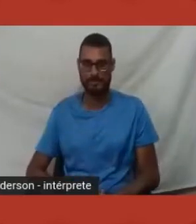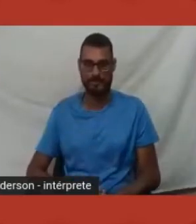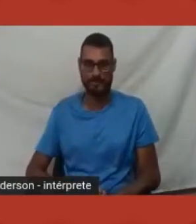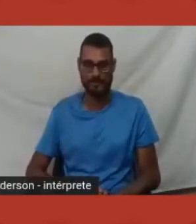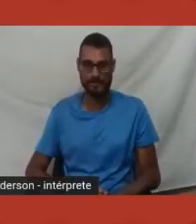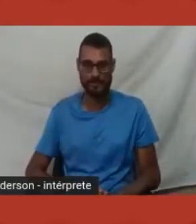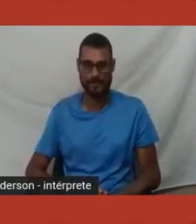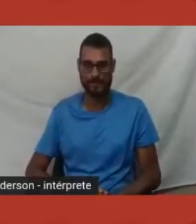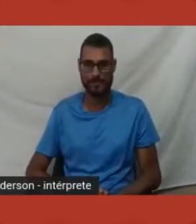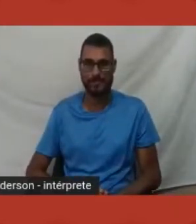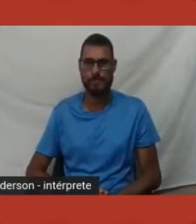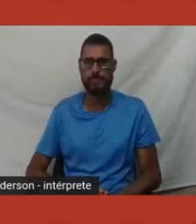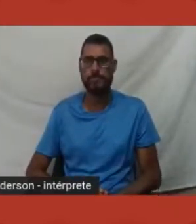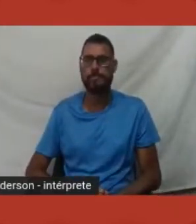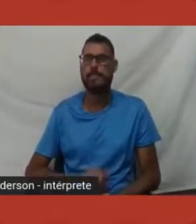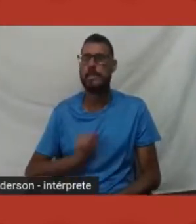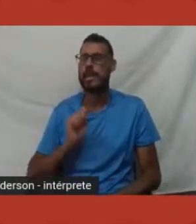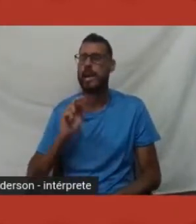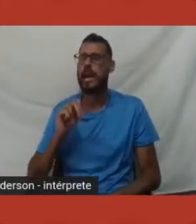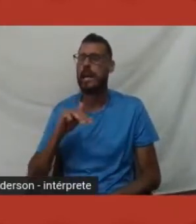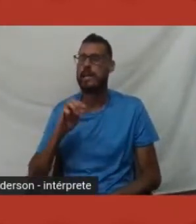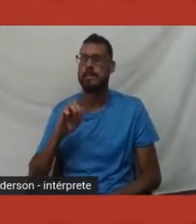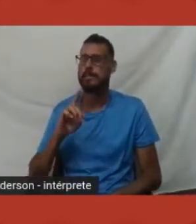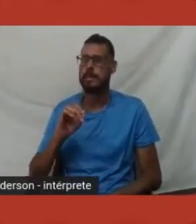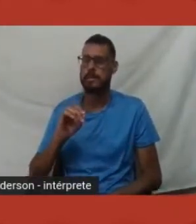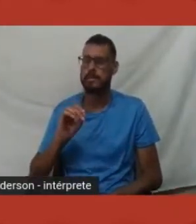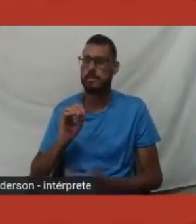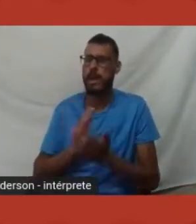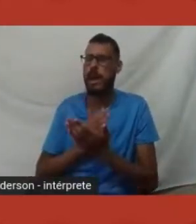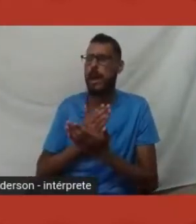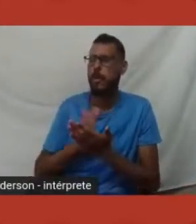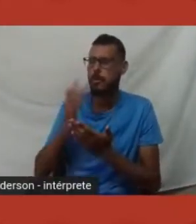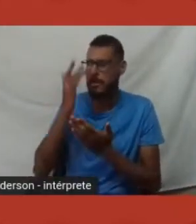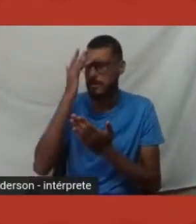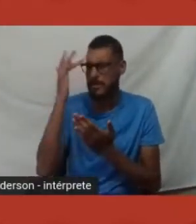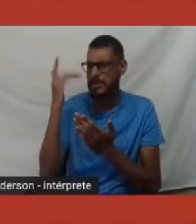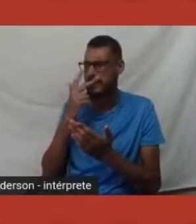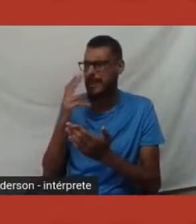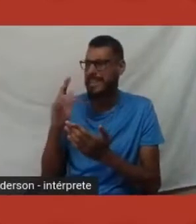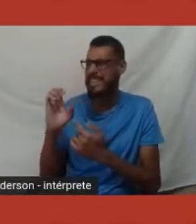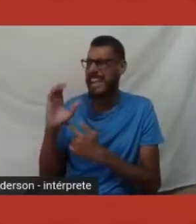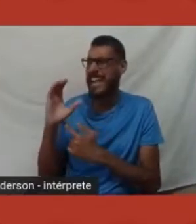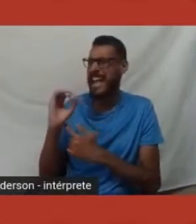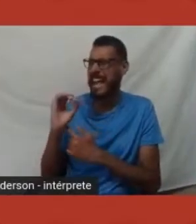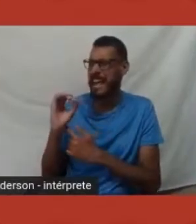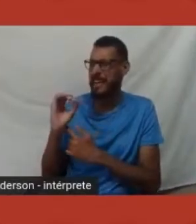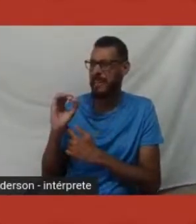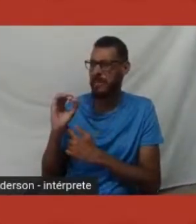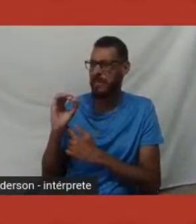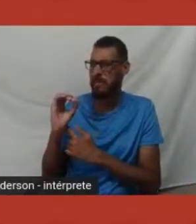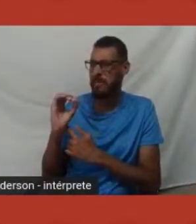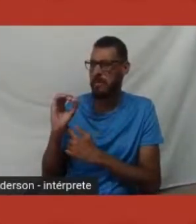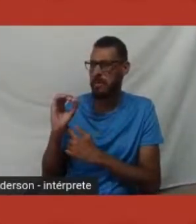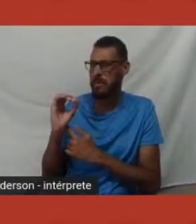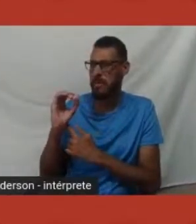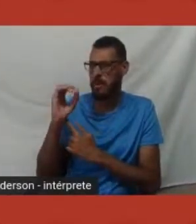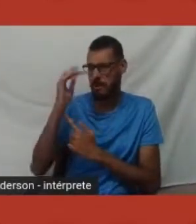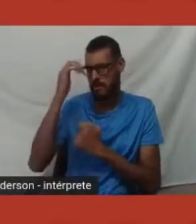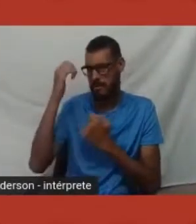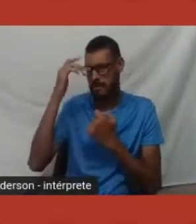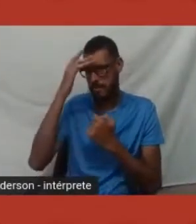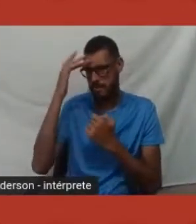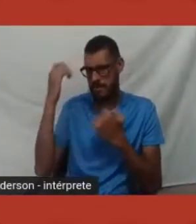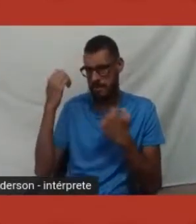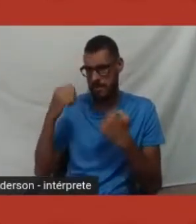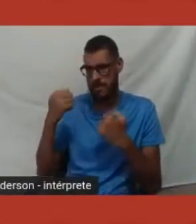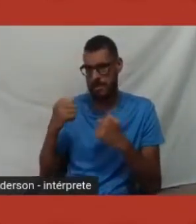O Armando, algumas pessoas estão dando um eco, as pessoas têm que fechar um microfone ou do Google